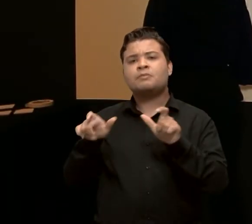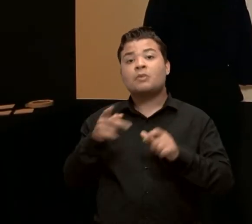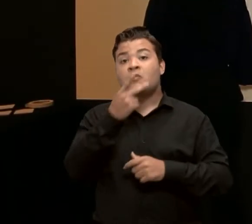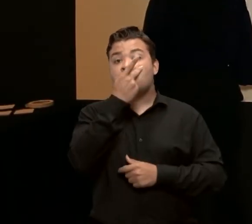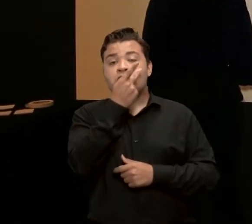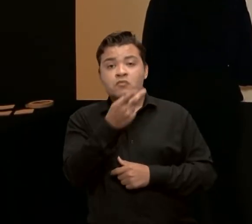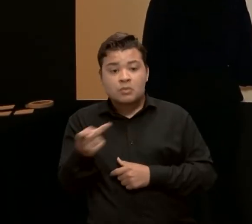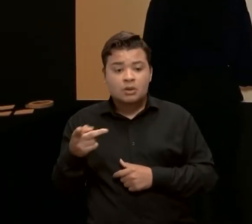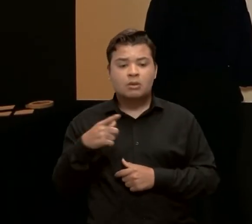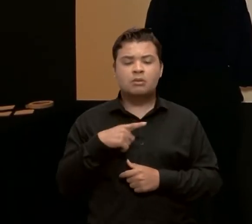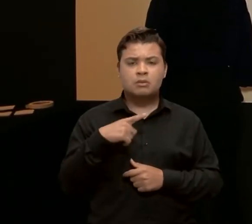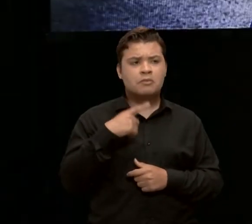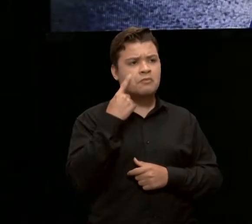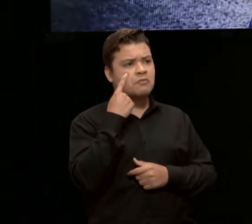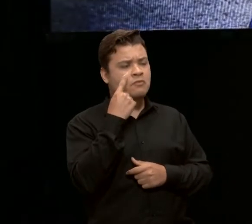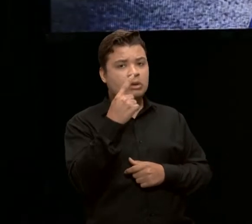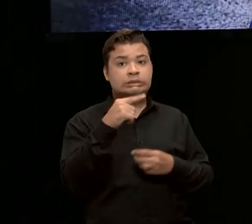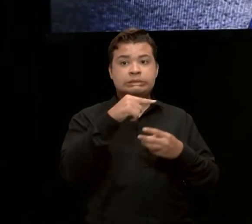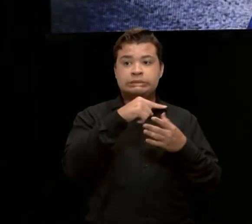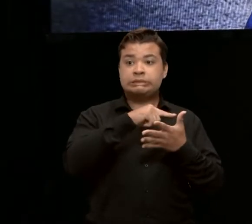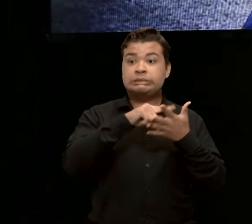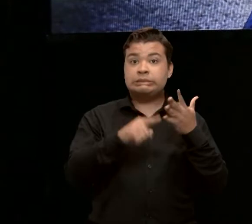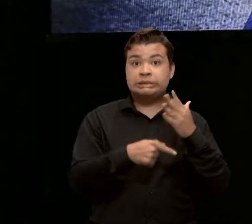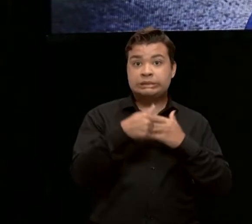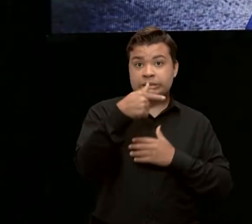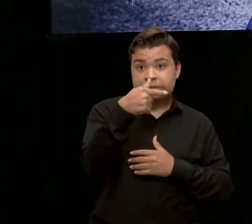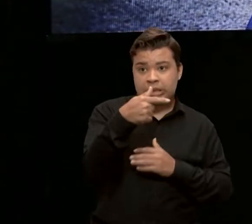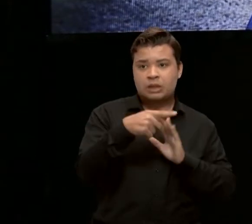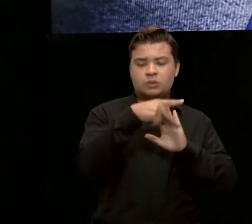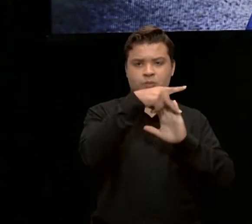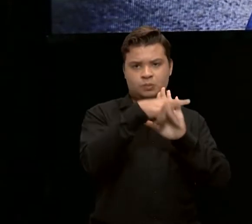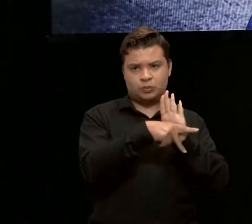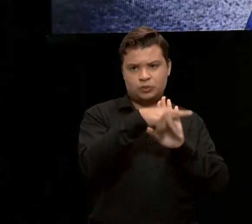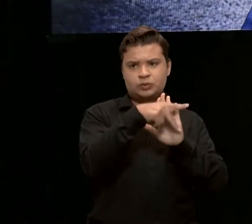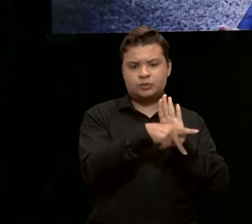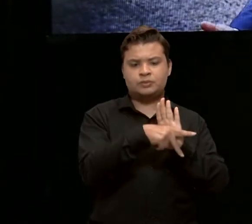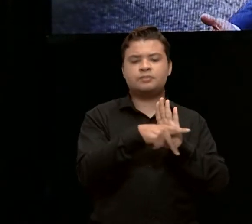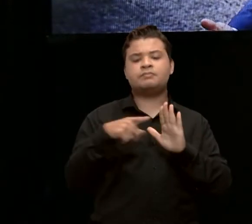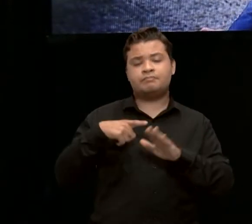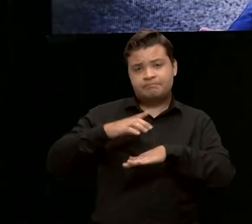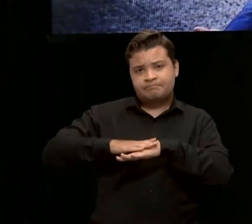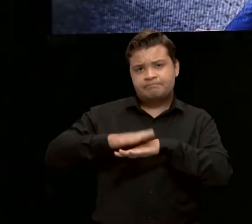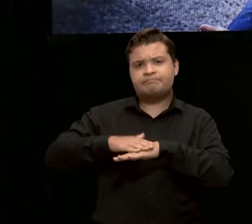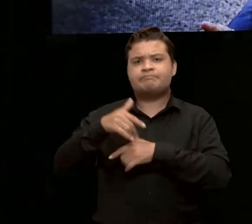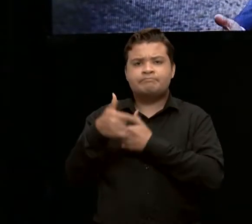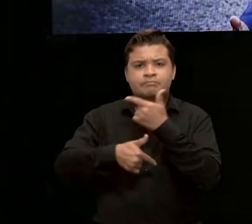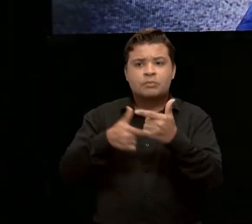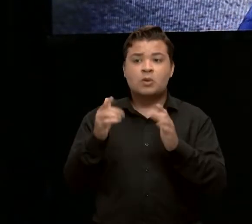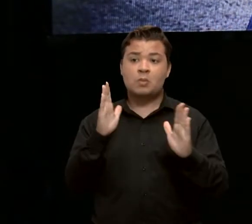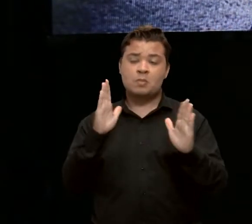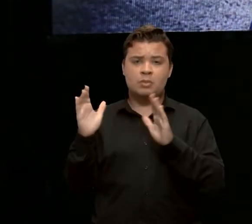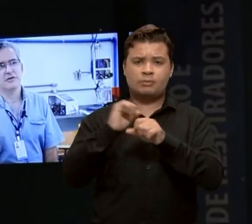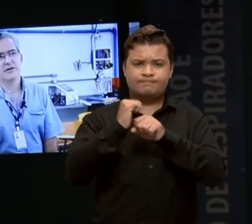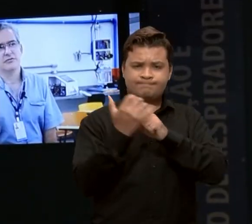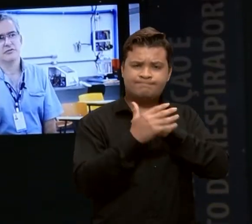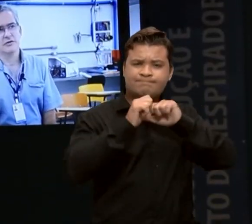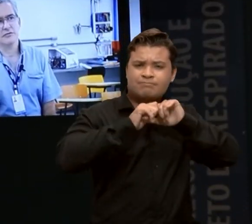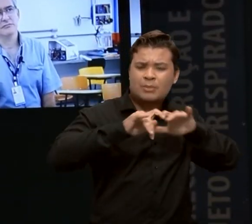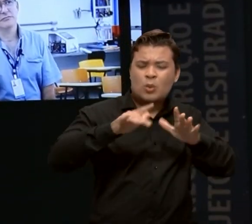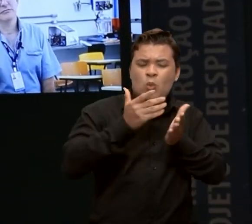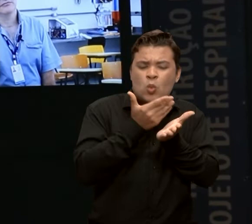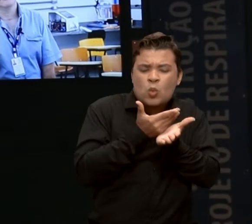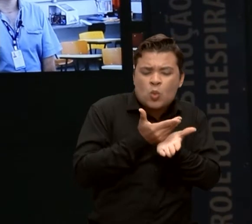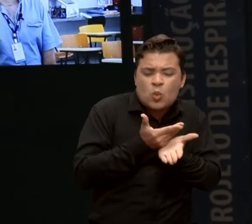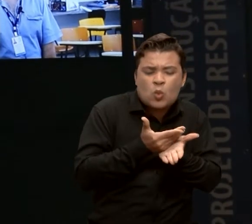conhecer 7 projetos. Eles foram executados principalmente no período inicial da pandemia, quando